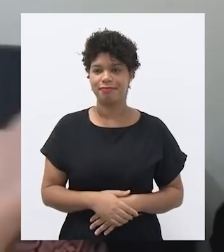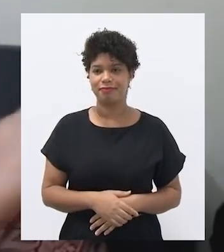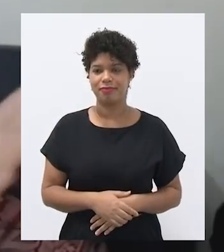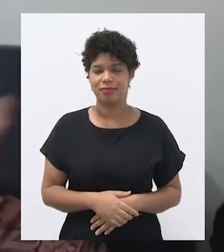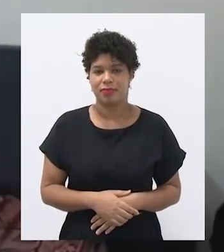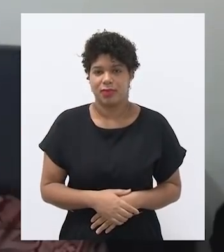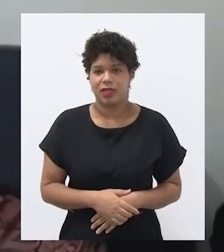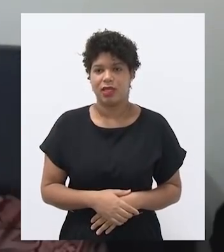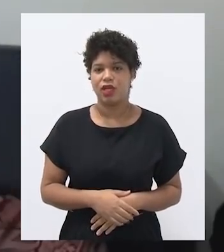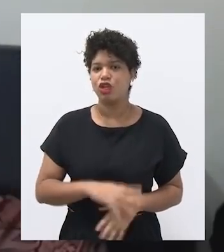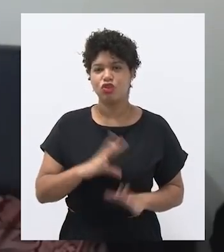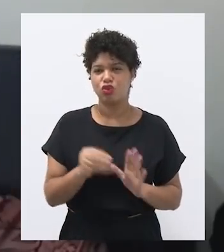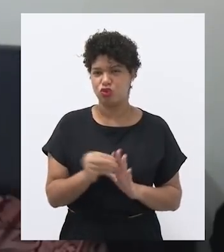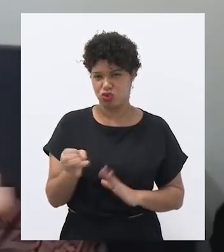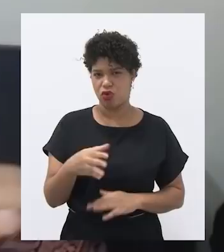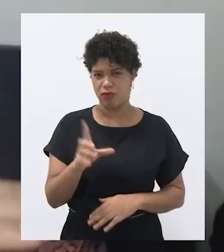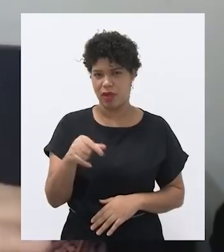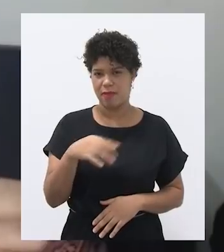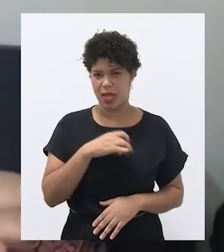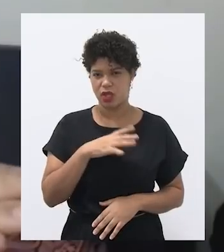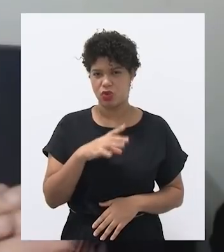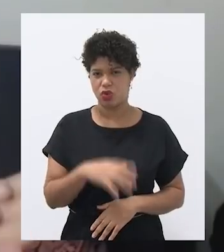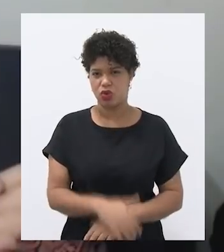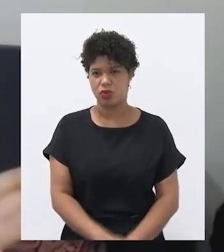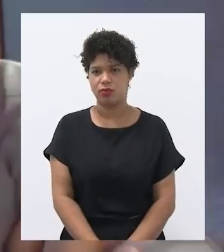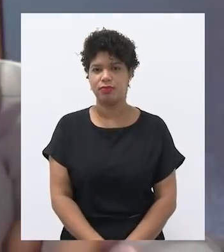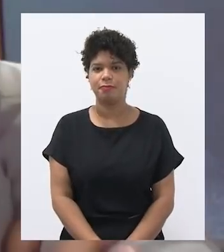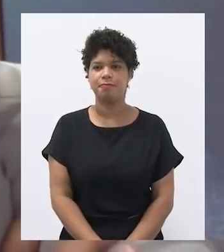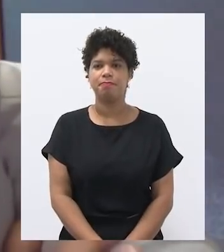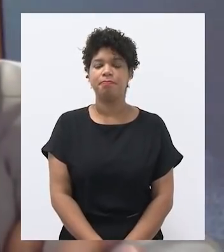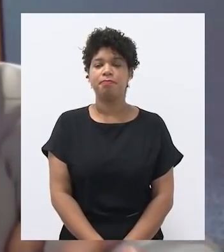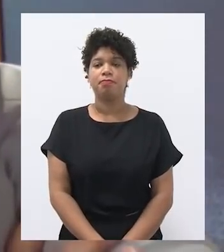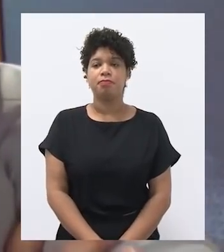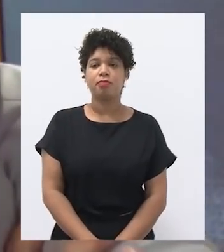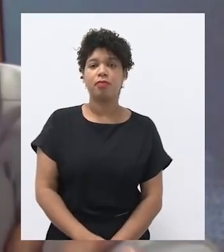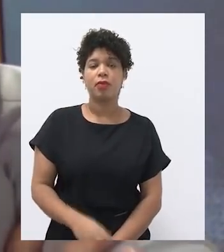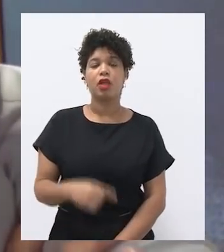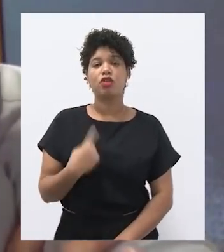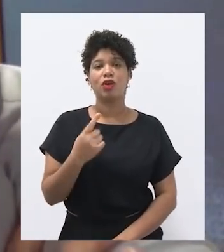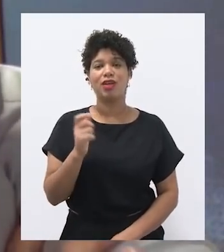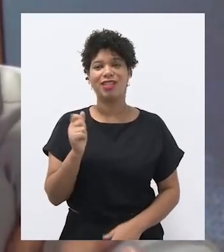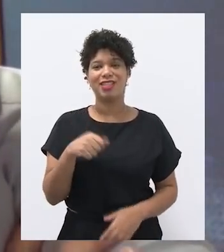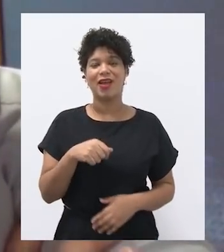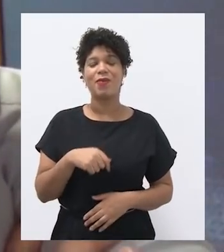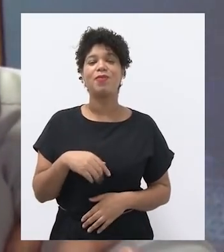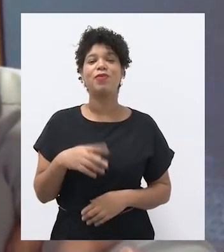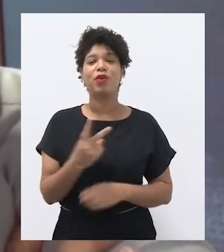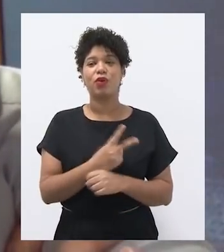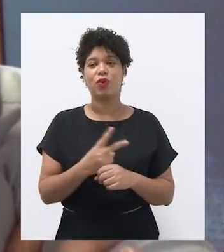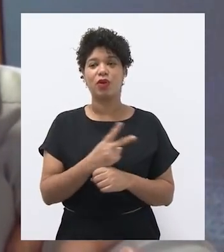ser tudo muito novo? A gente pode buscar no Darwin essa explicação.